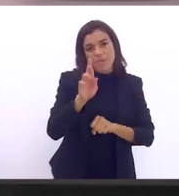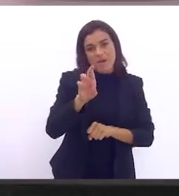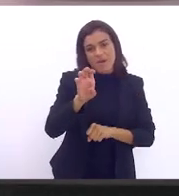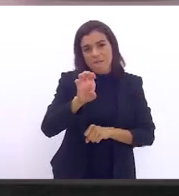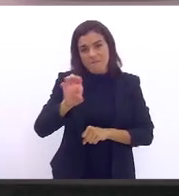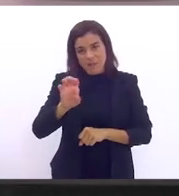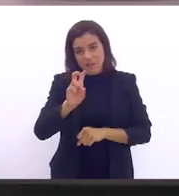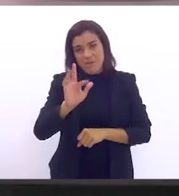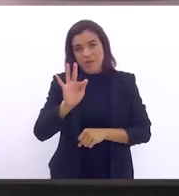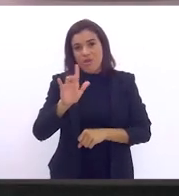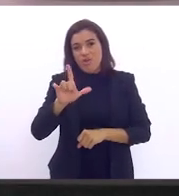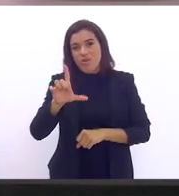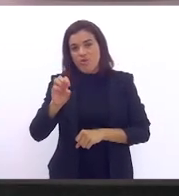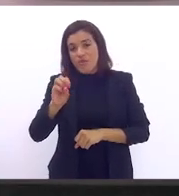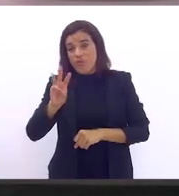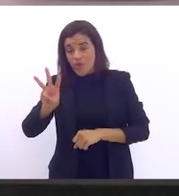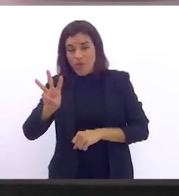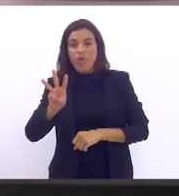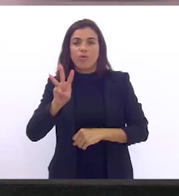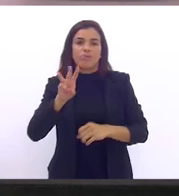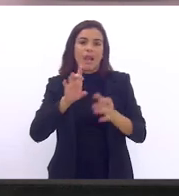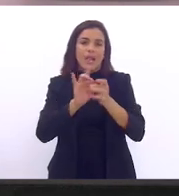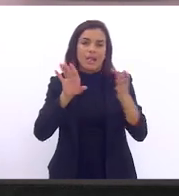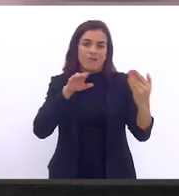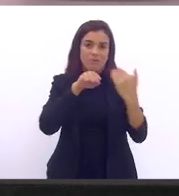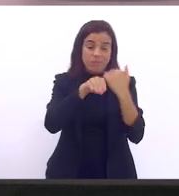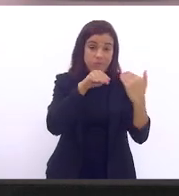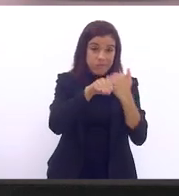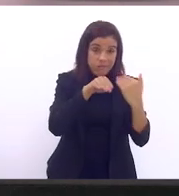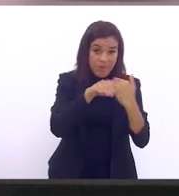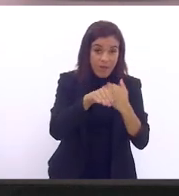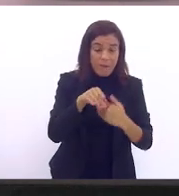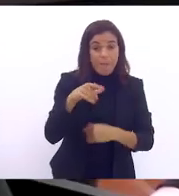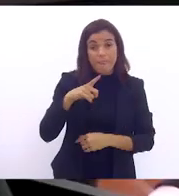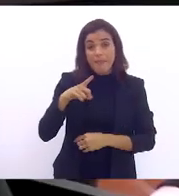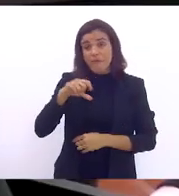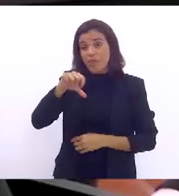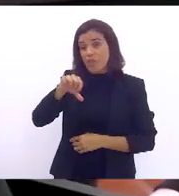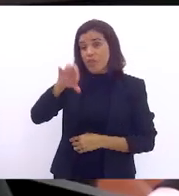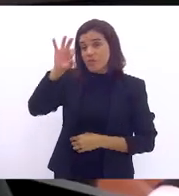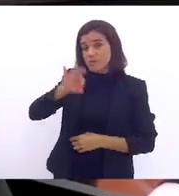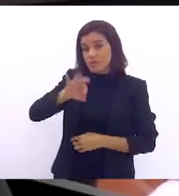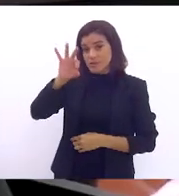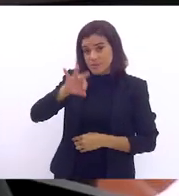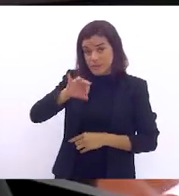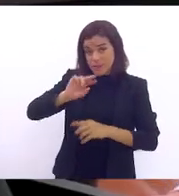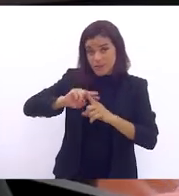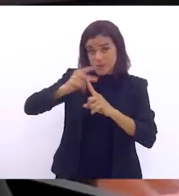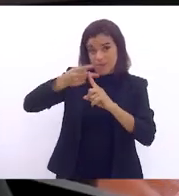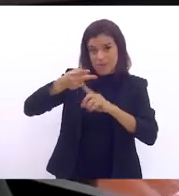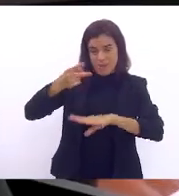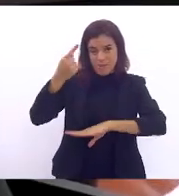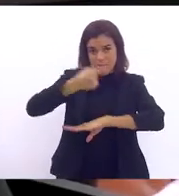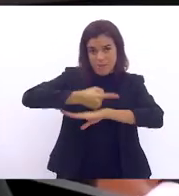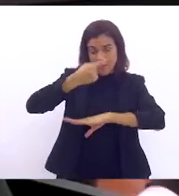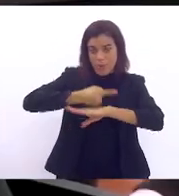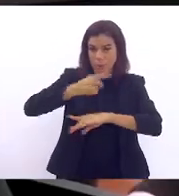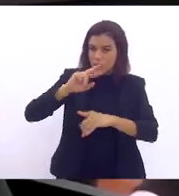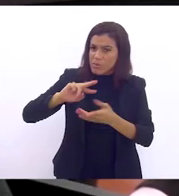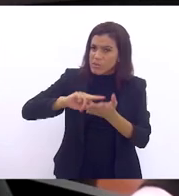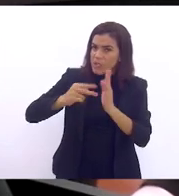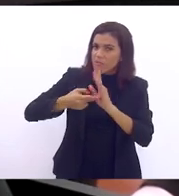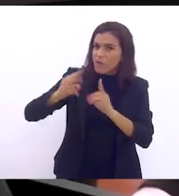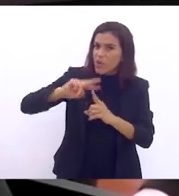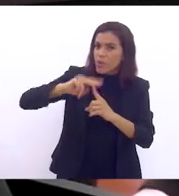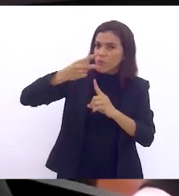consumidor em menos de 6 meses de operação nós tivemos 99% de aumento no pedágio foi o dobro do do